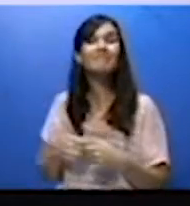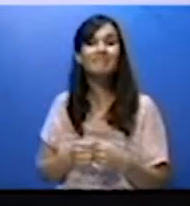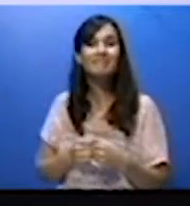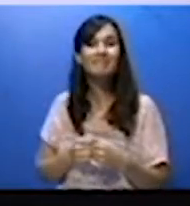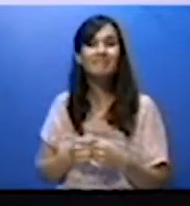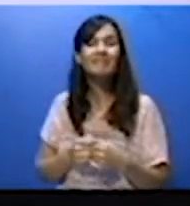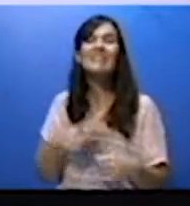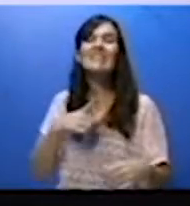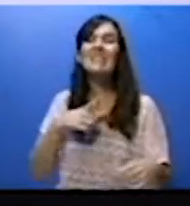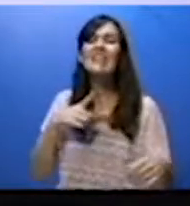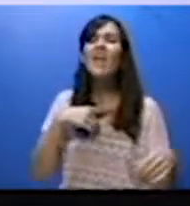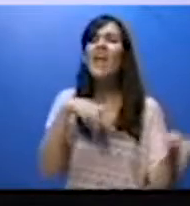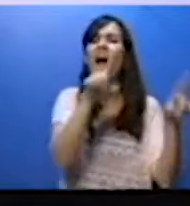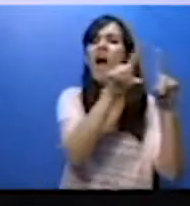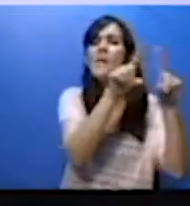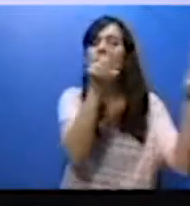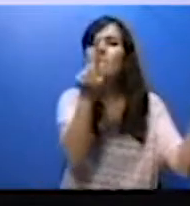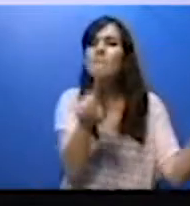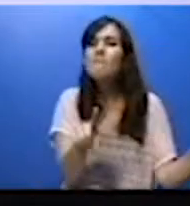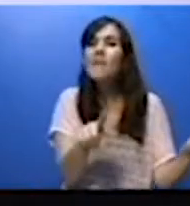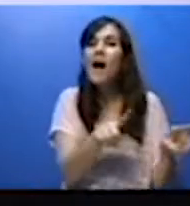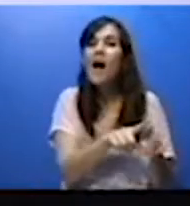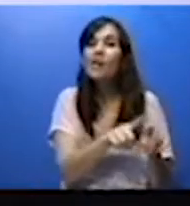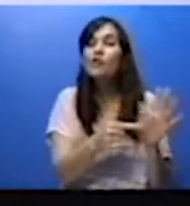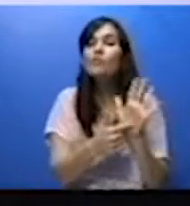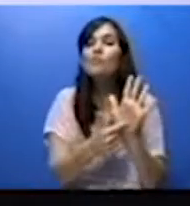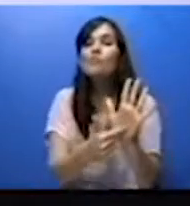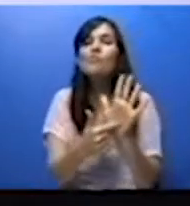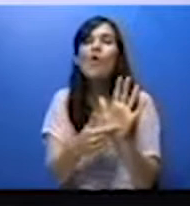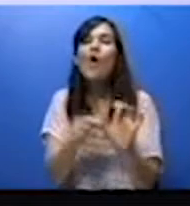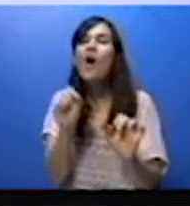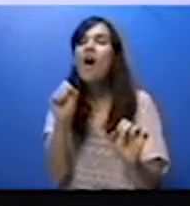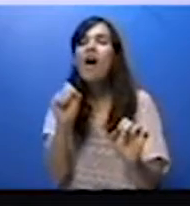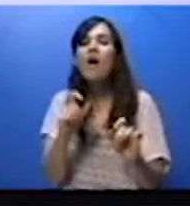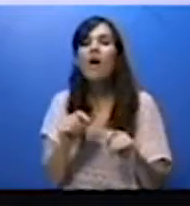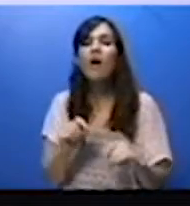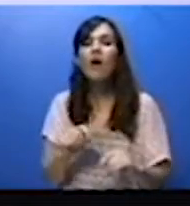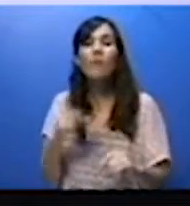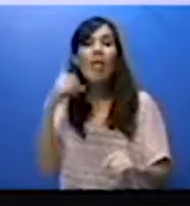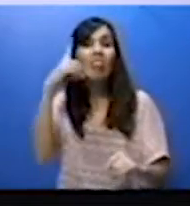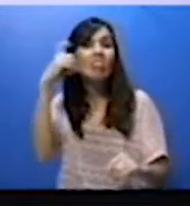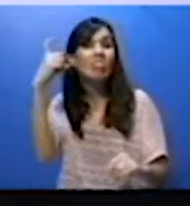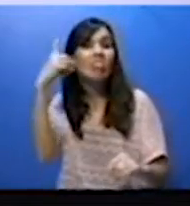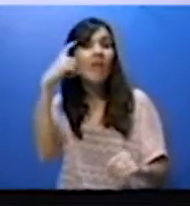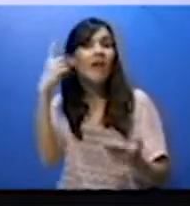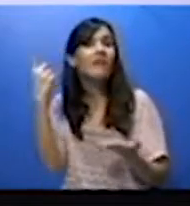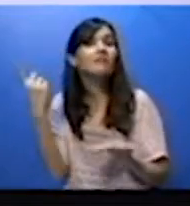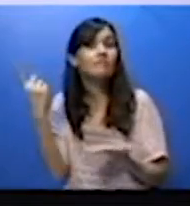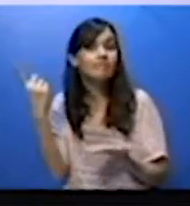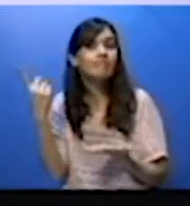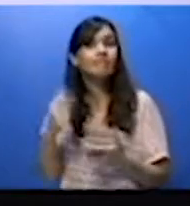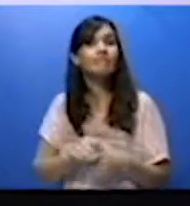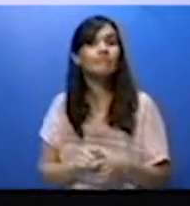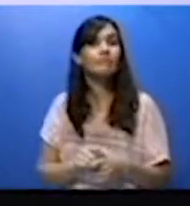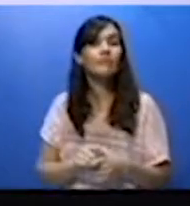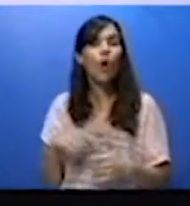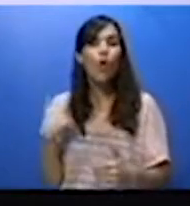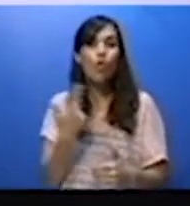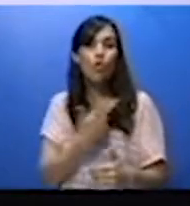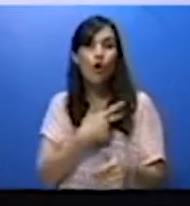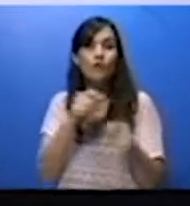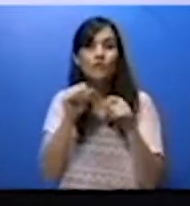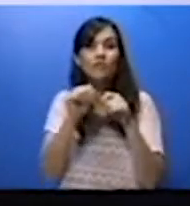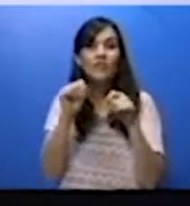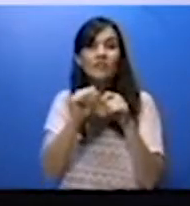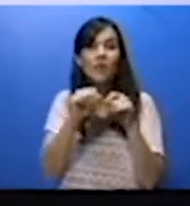temos uma imagem que retrata uma ideia olha aqui ó e não tão nós vamos formar uma